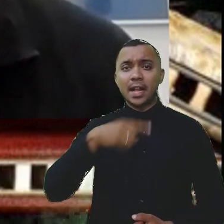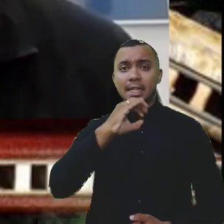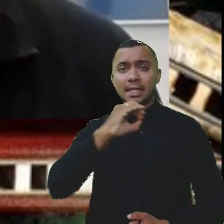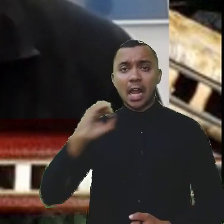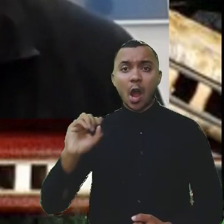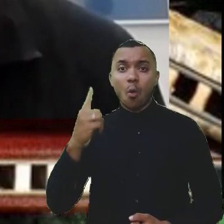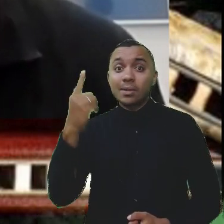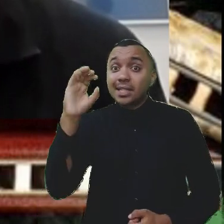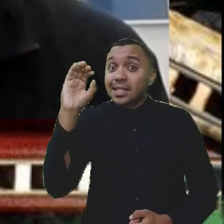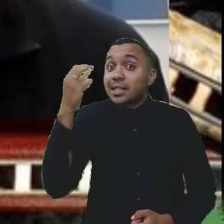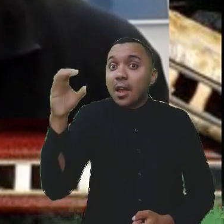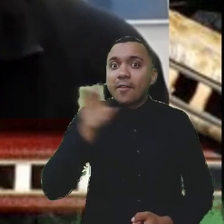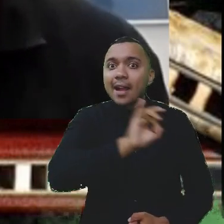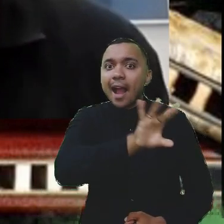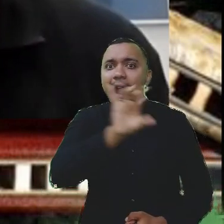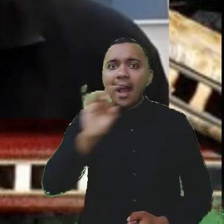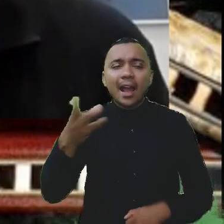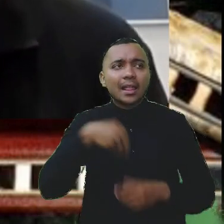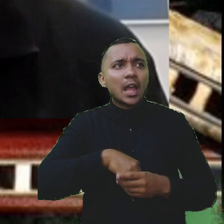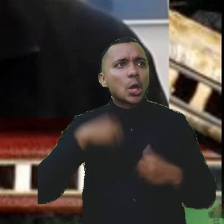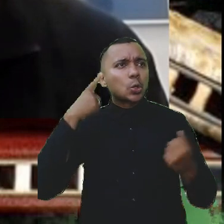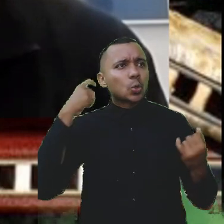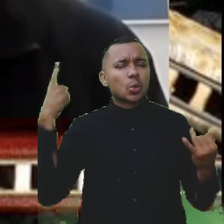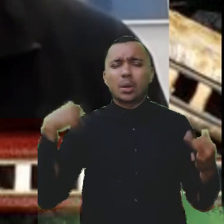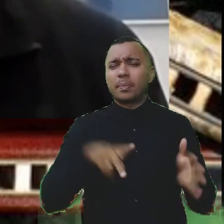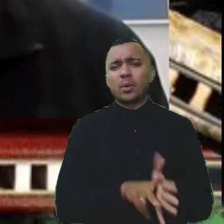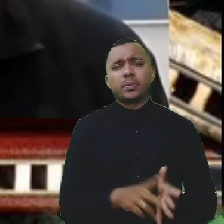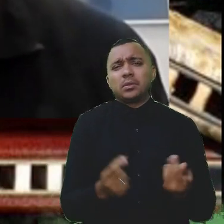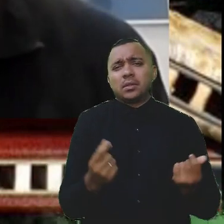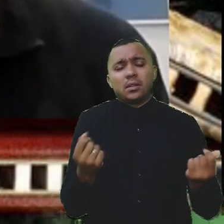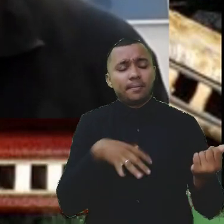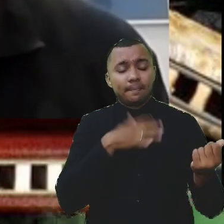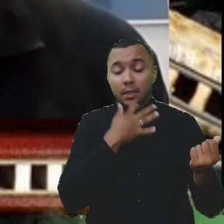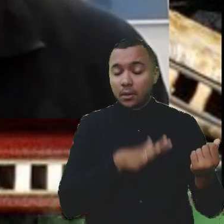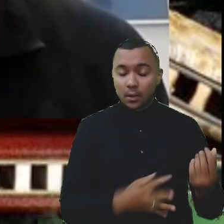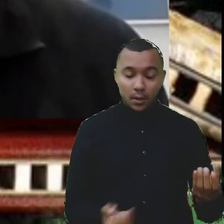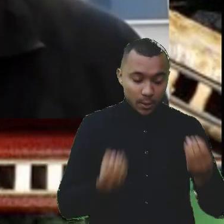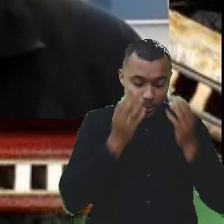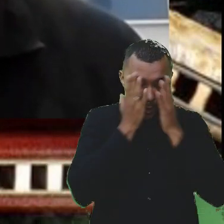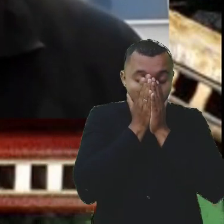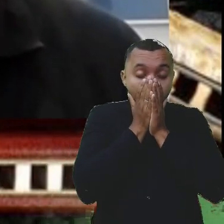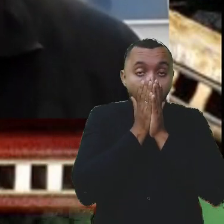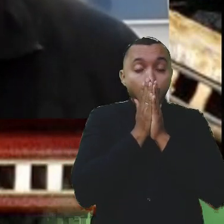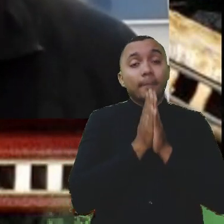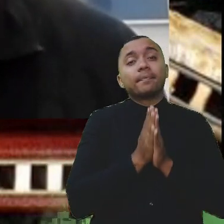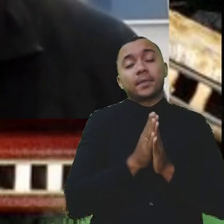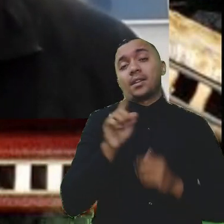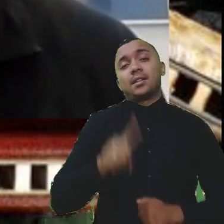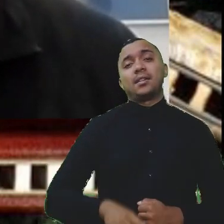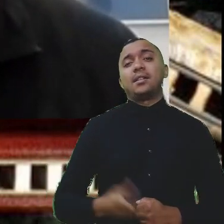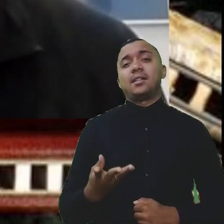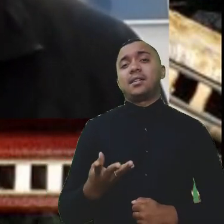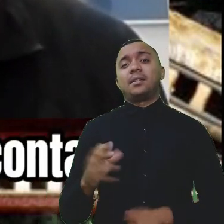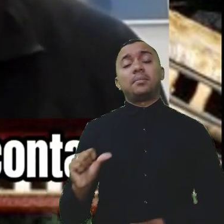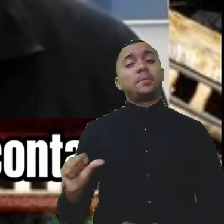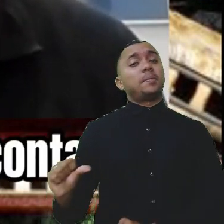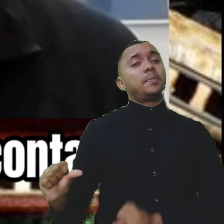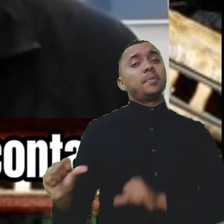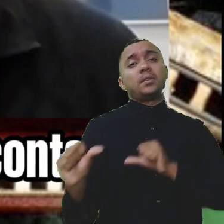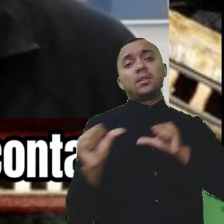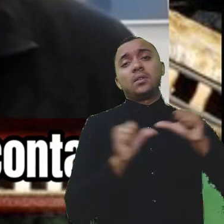centavo sei lá, de que moeda é essa. Então, essa transformação,